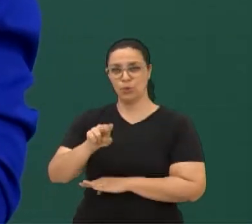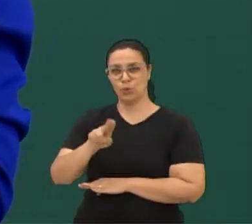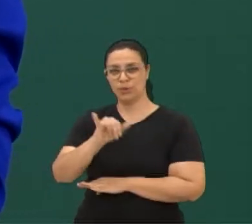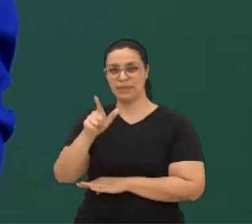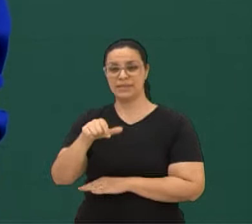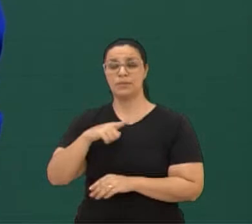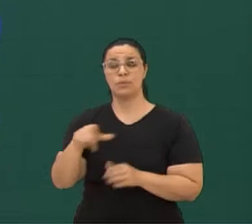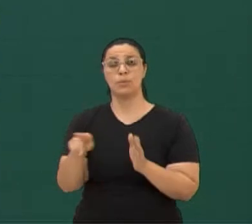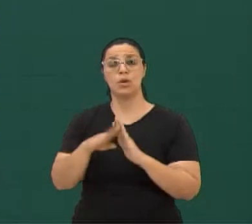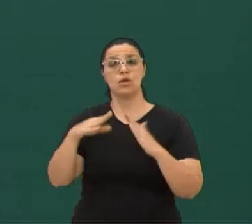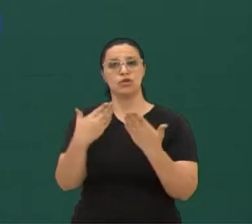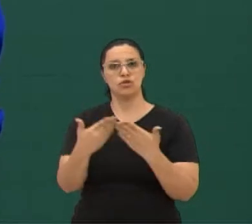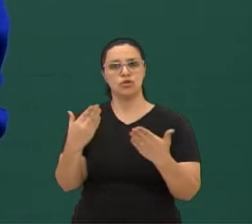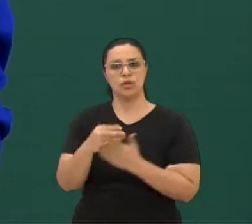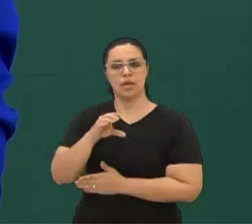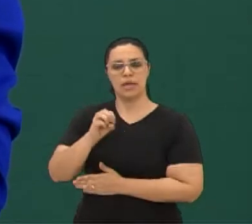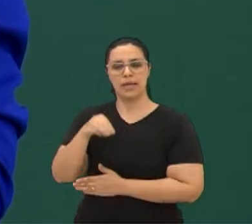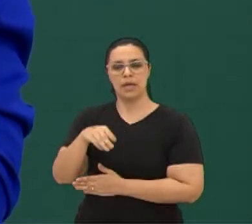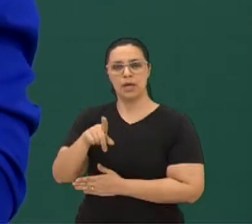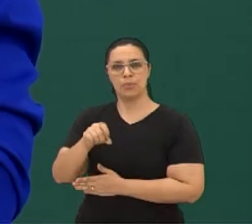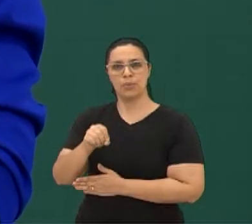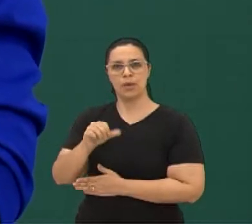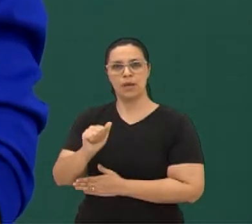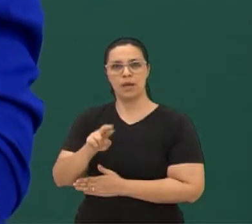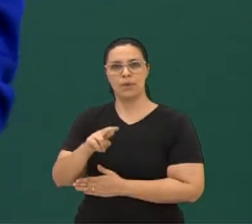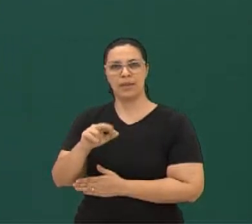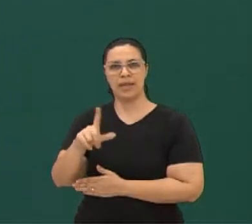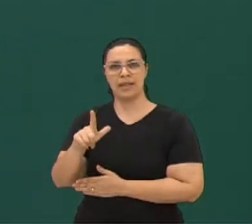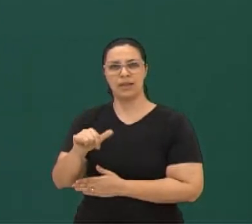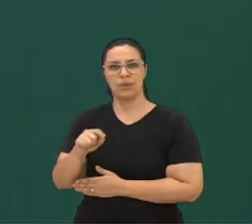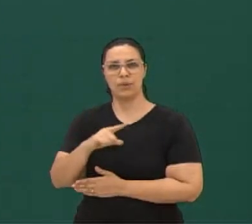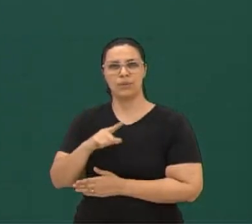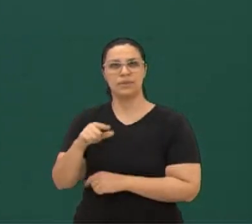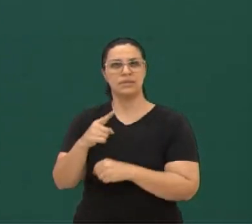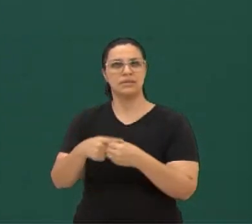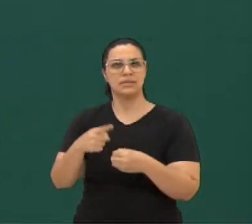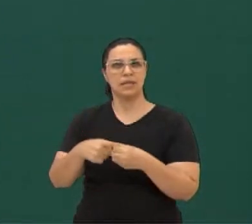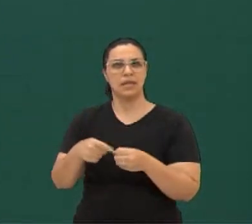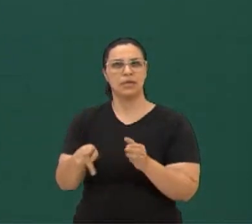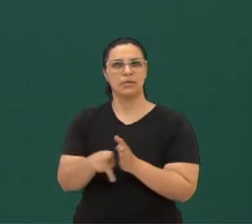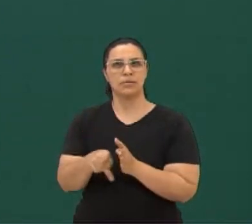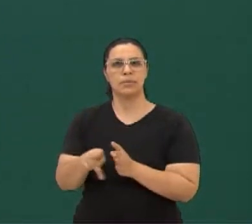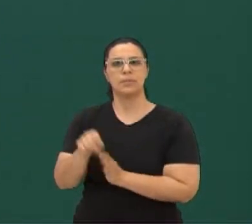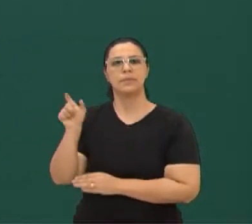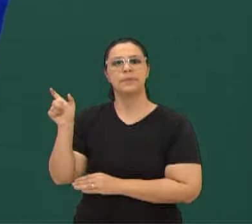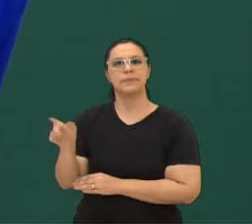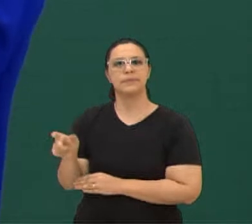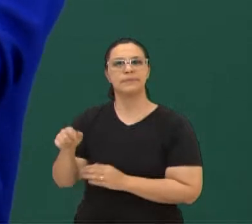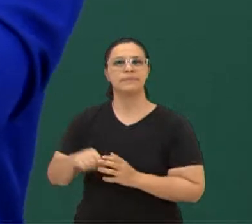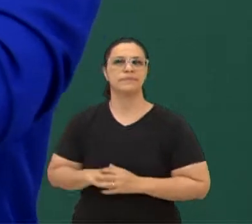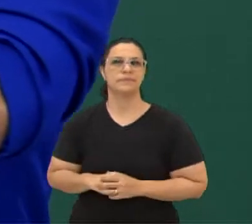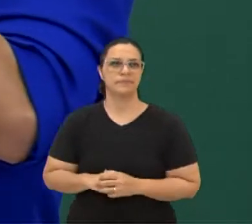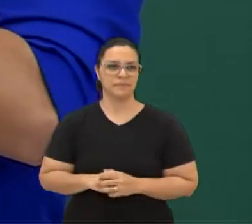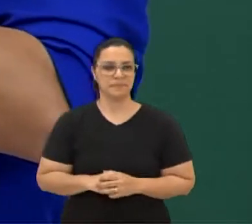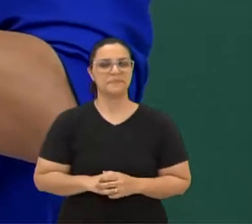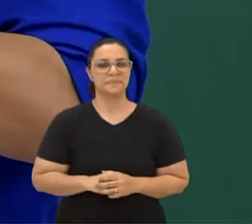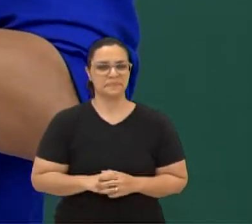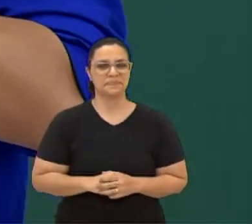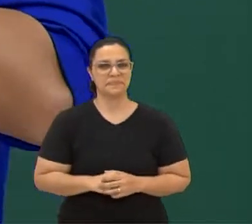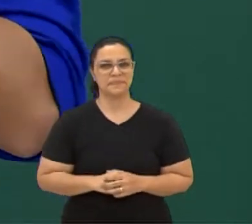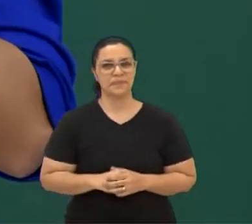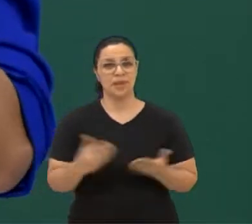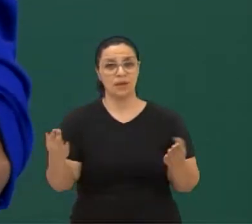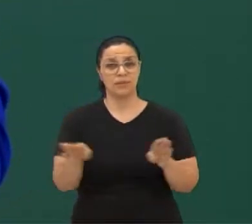Luís e da escola de Campo Aurélio piloto na cidade de Missal acho que você falou de uma de uma dessas Cola agora ele nem um outro algo que